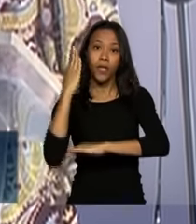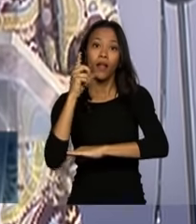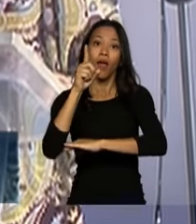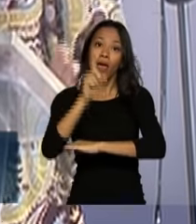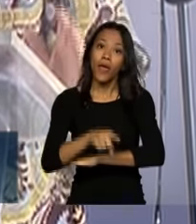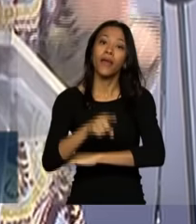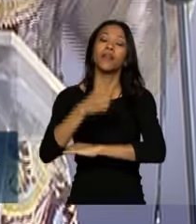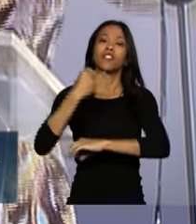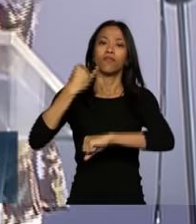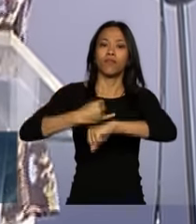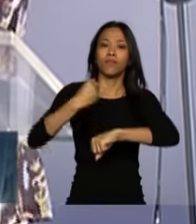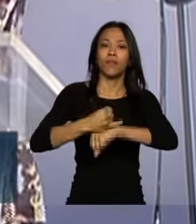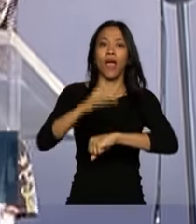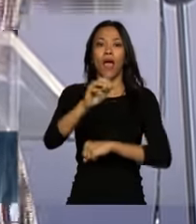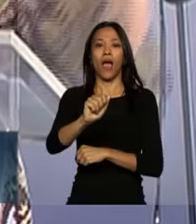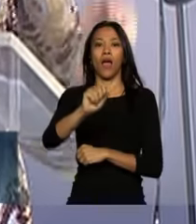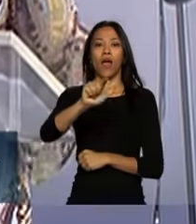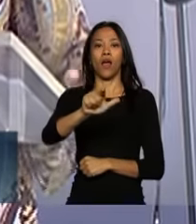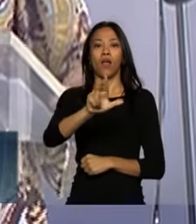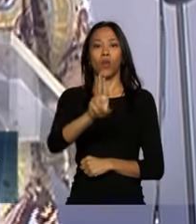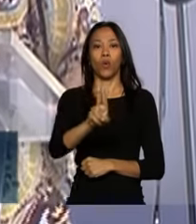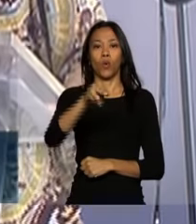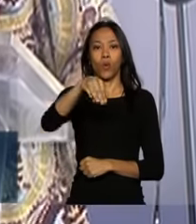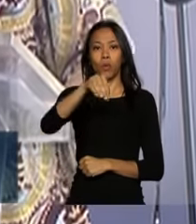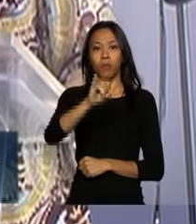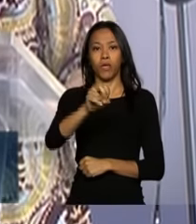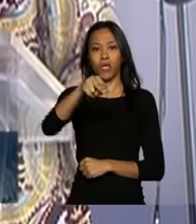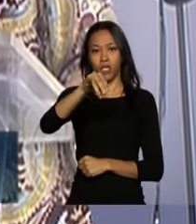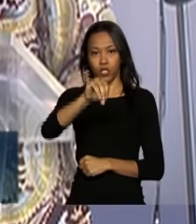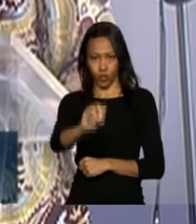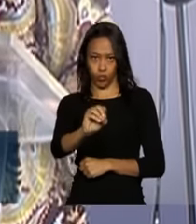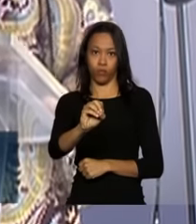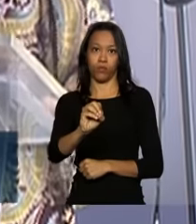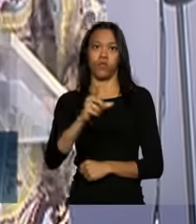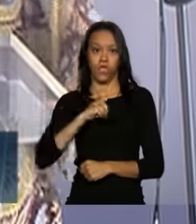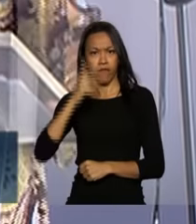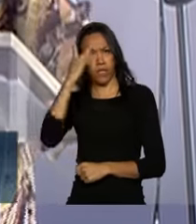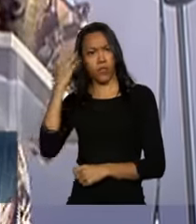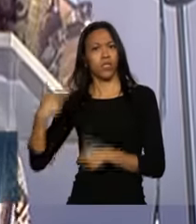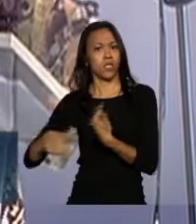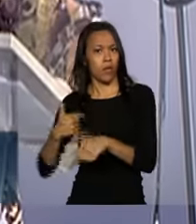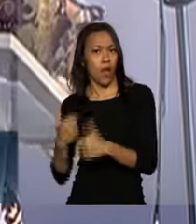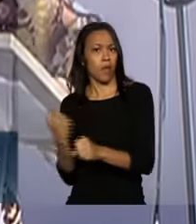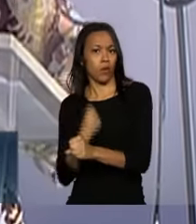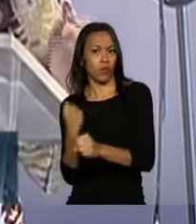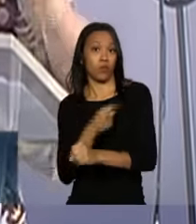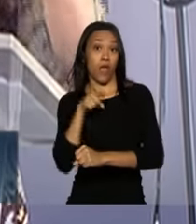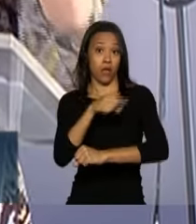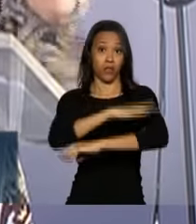alumínio. Houve gente construindo essas janelas de alumínio. Houve gente